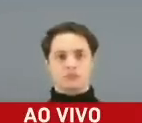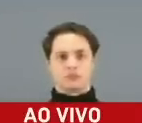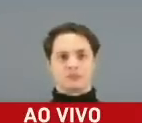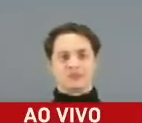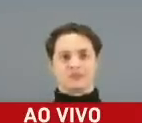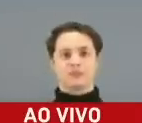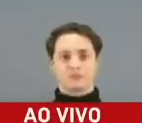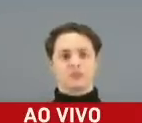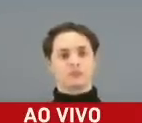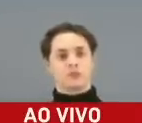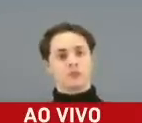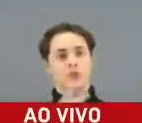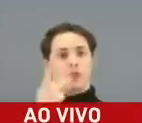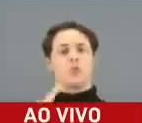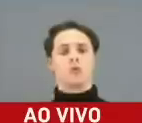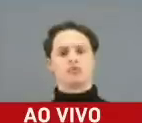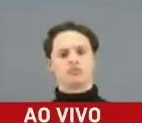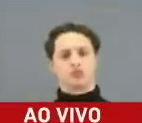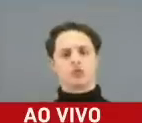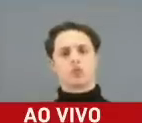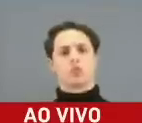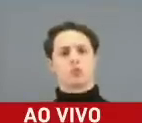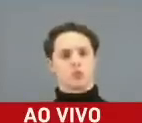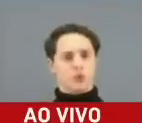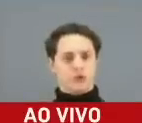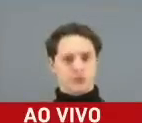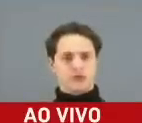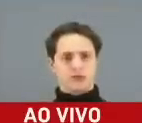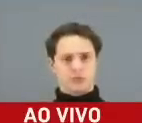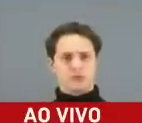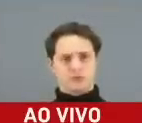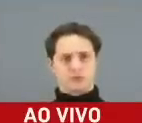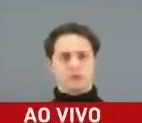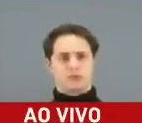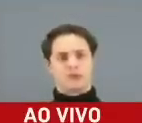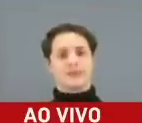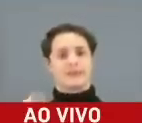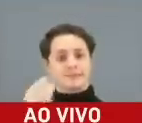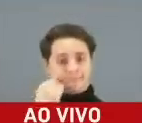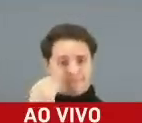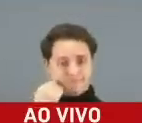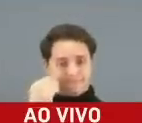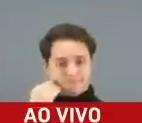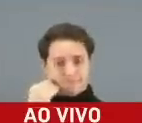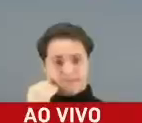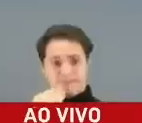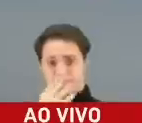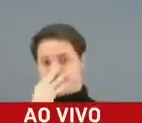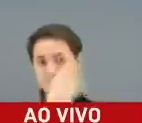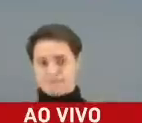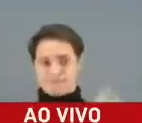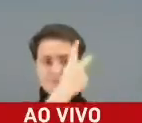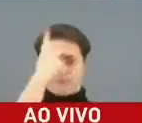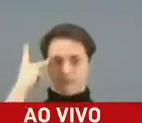Faça aqui as considerações em virtude daquilo que estão tentando imputar a